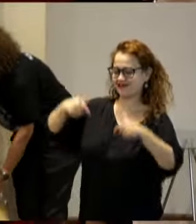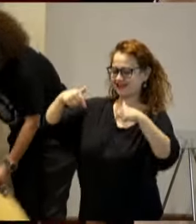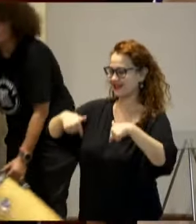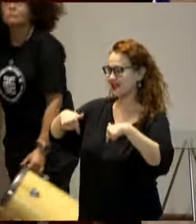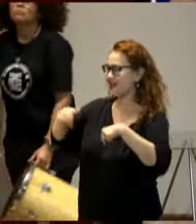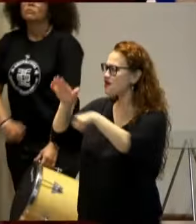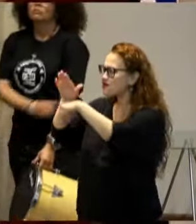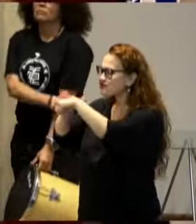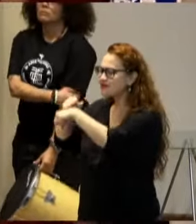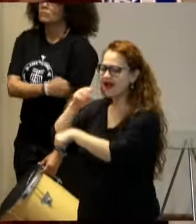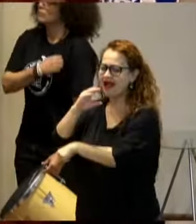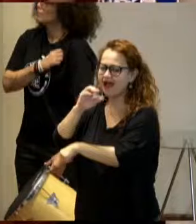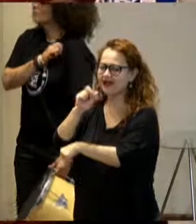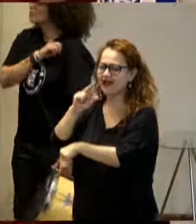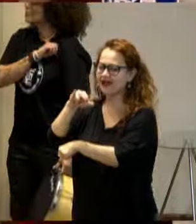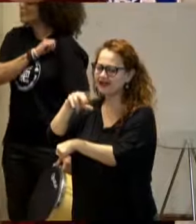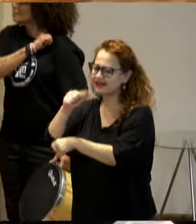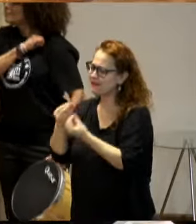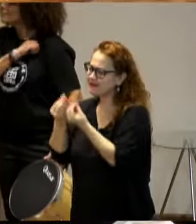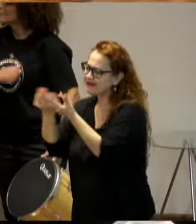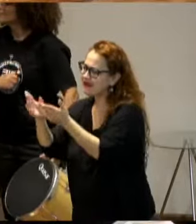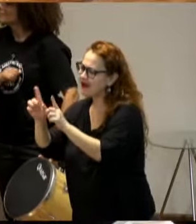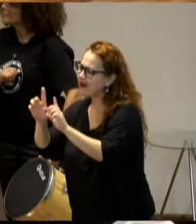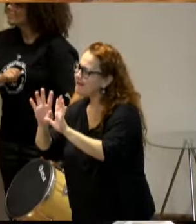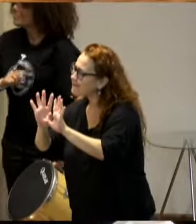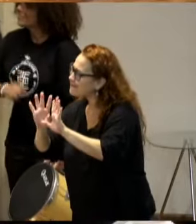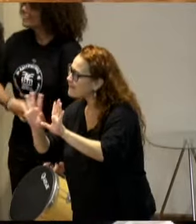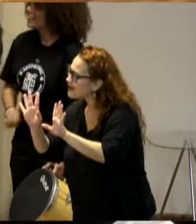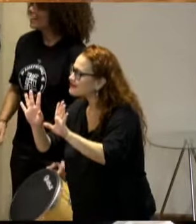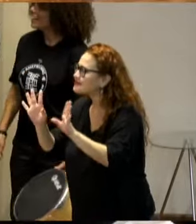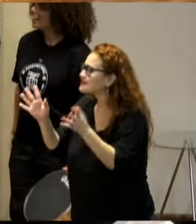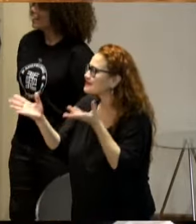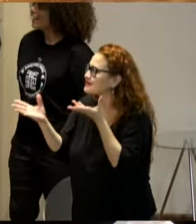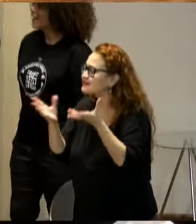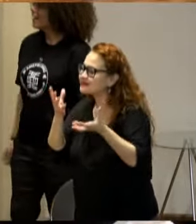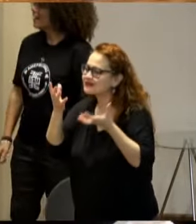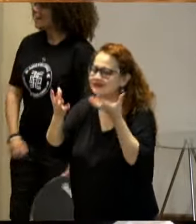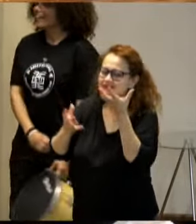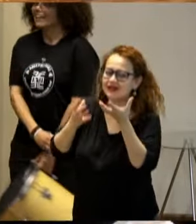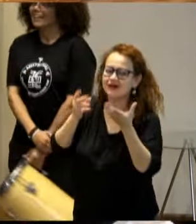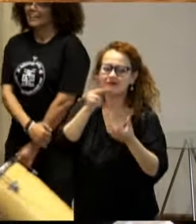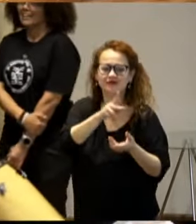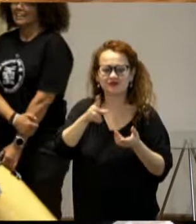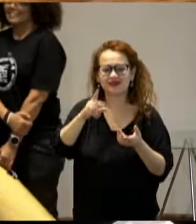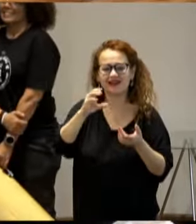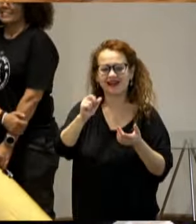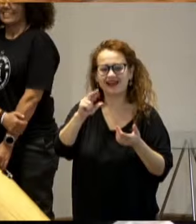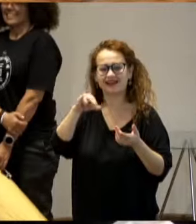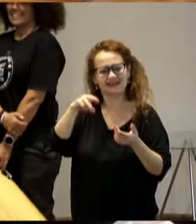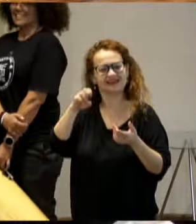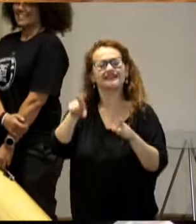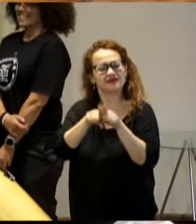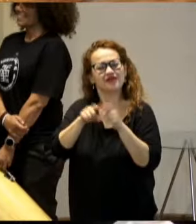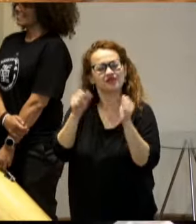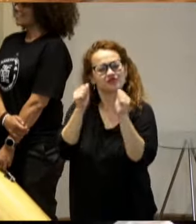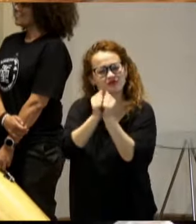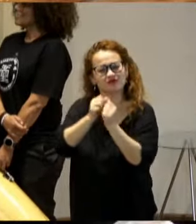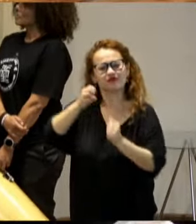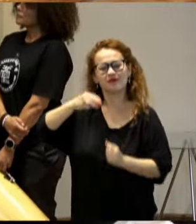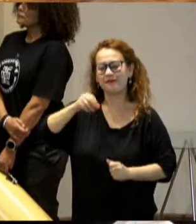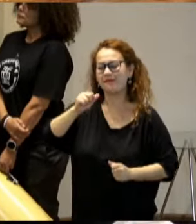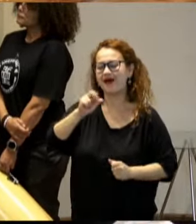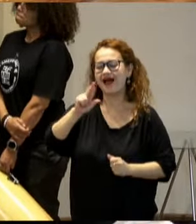chamar, Karina, para fazer a entrega, tudo, já viesse assim, mas é a professora Karina entregando também, né, um